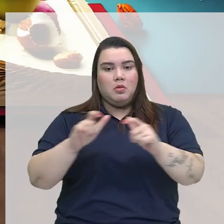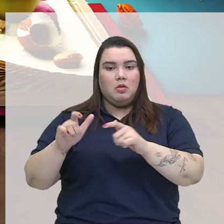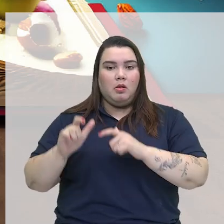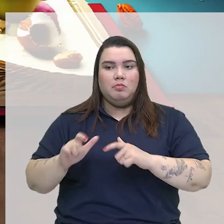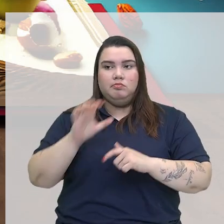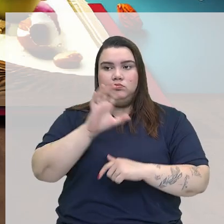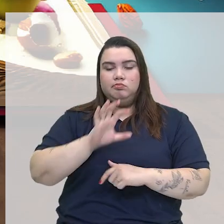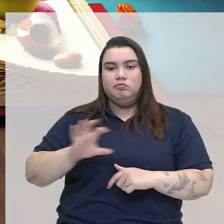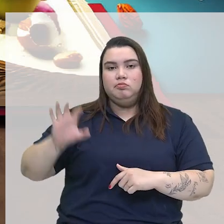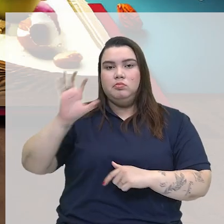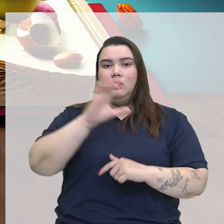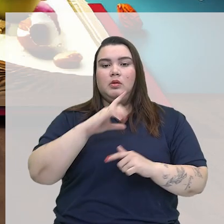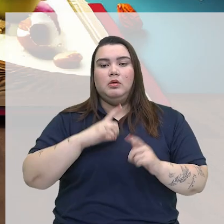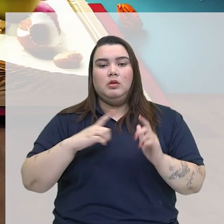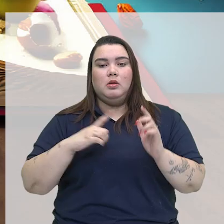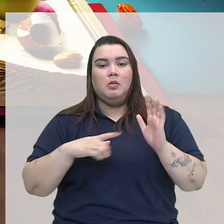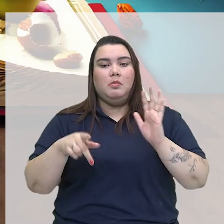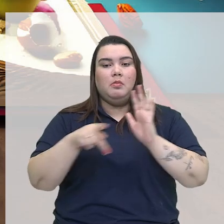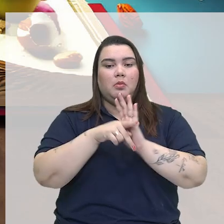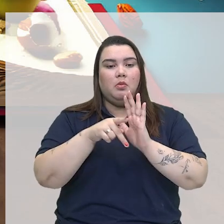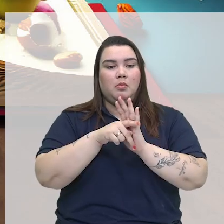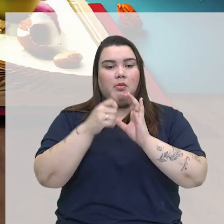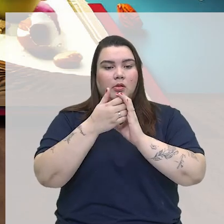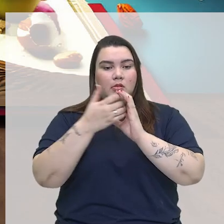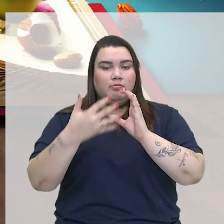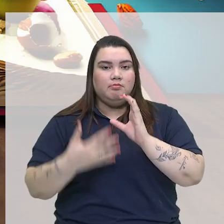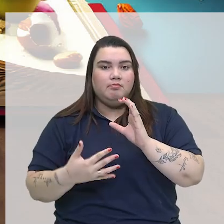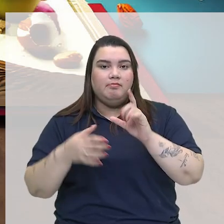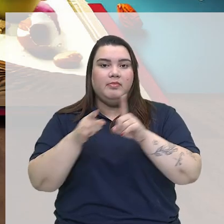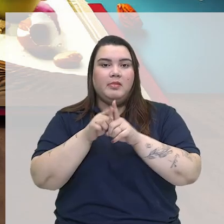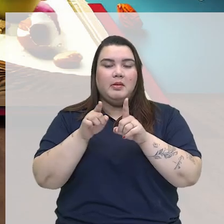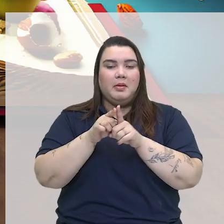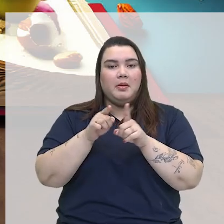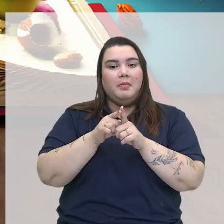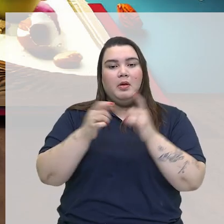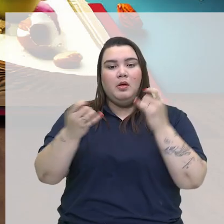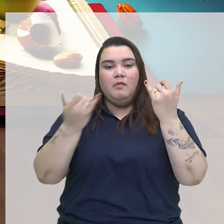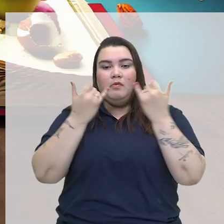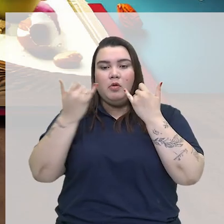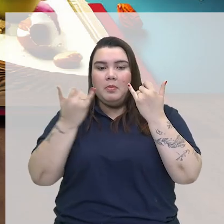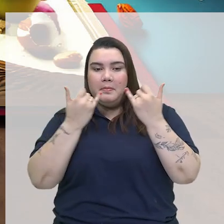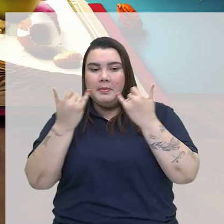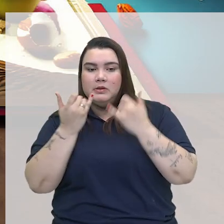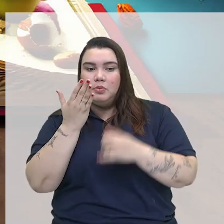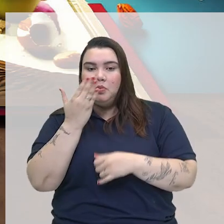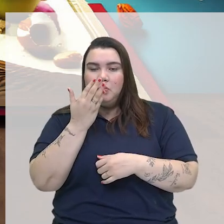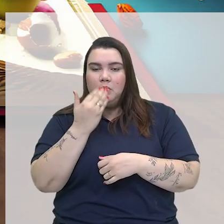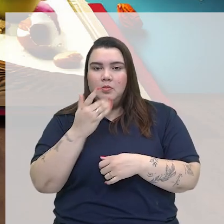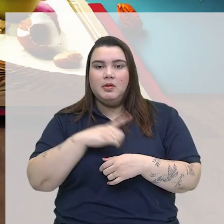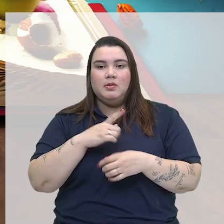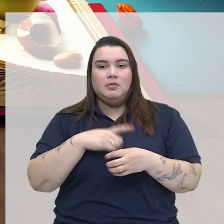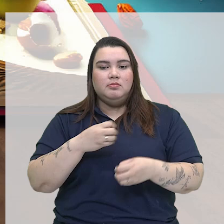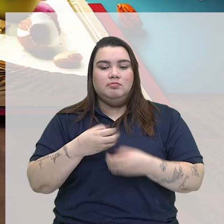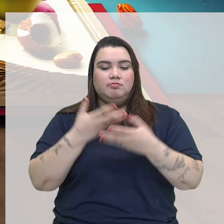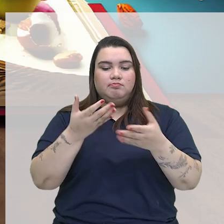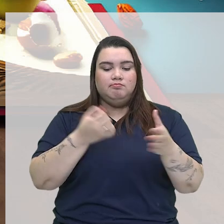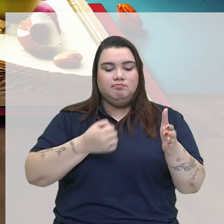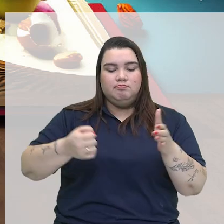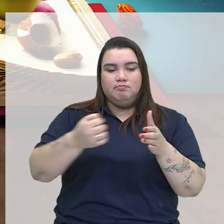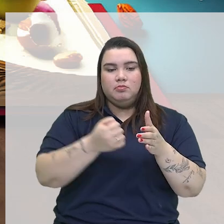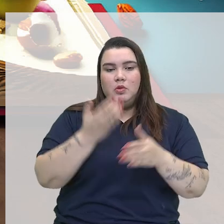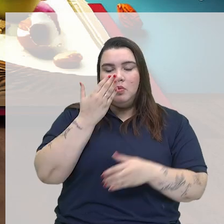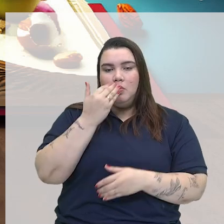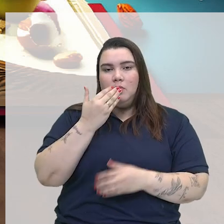possui suas particularidades e segredos culinários que se traduzem em pratos deliciosos